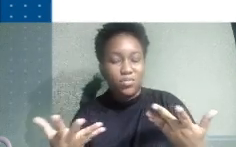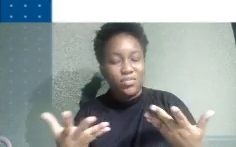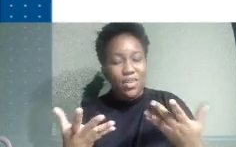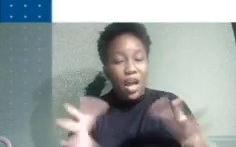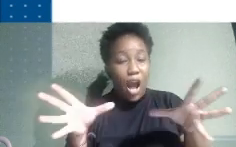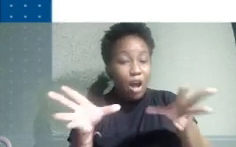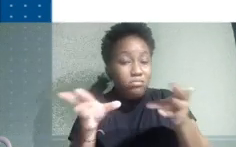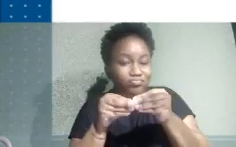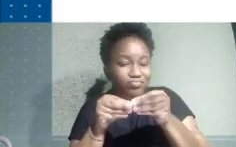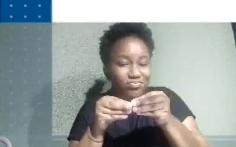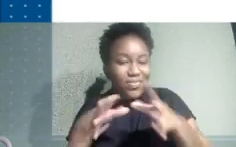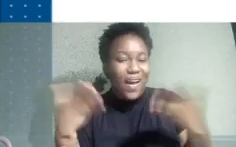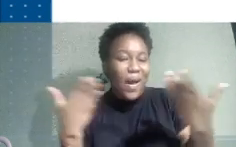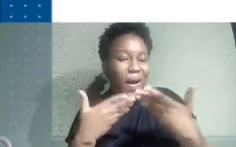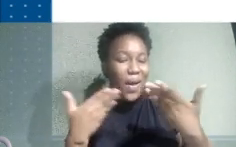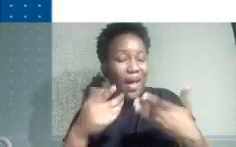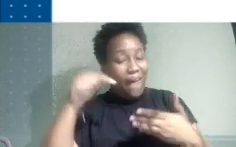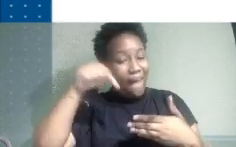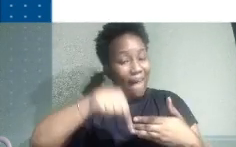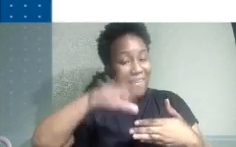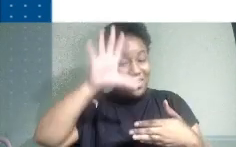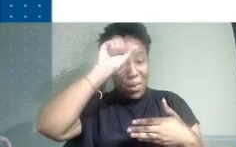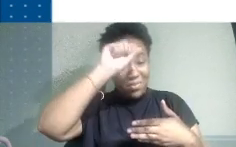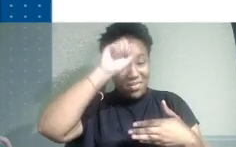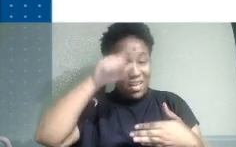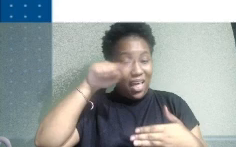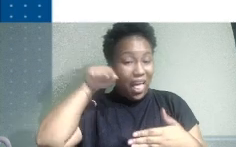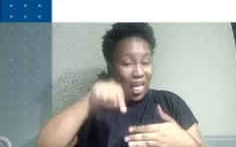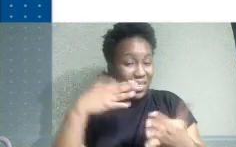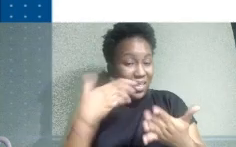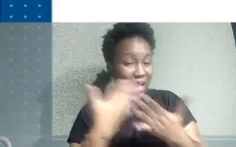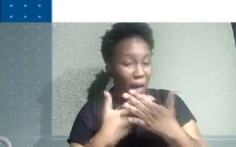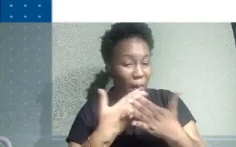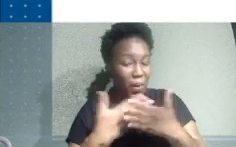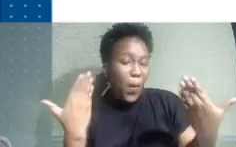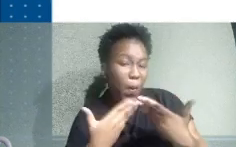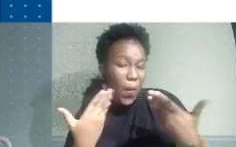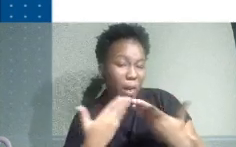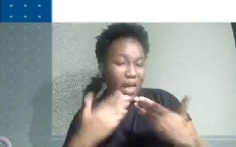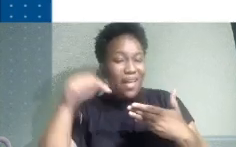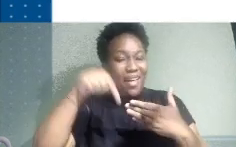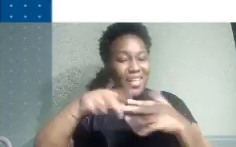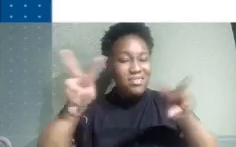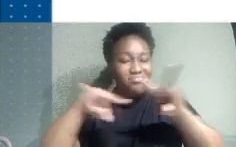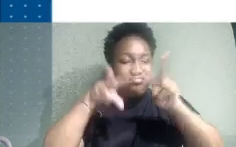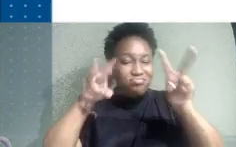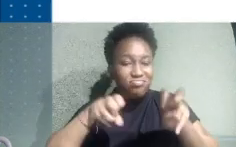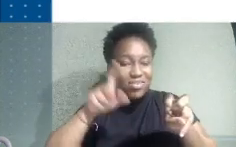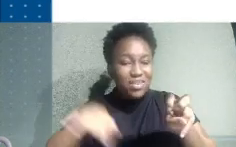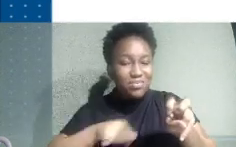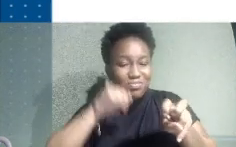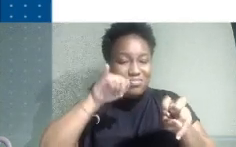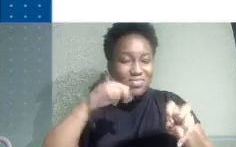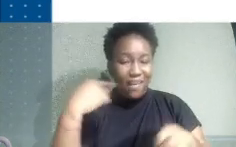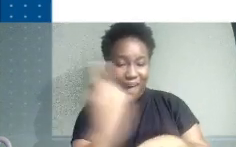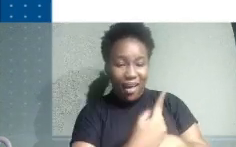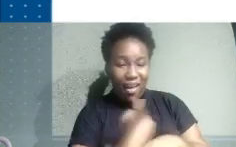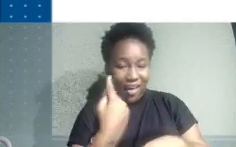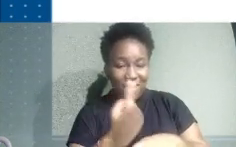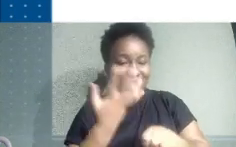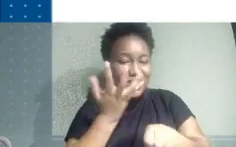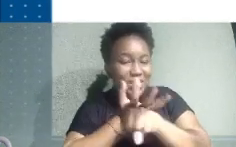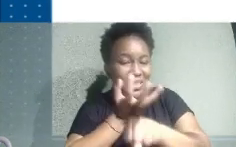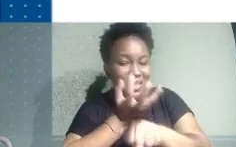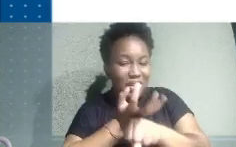consideração final, como aprendizado dessa aula de hoje, né? Desse tema tão importante dentro da nossa disciplina?